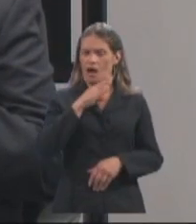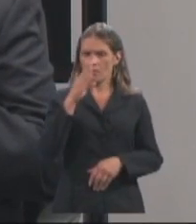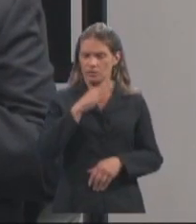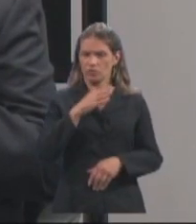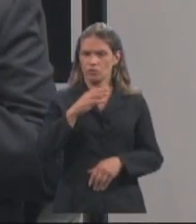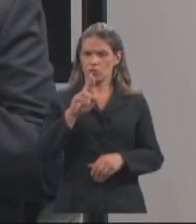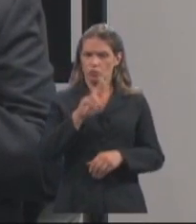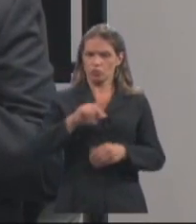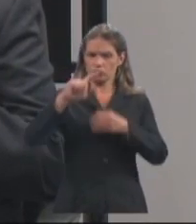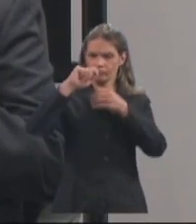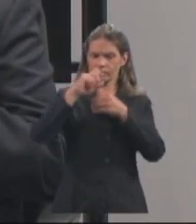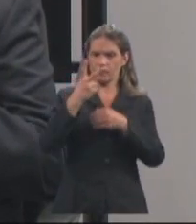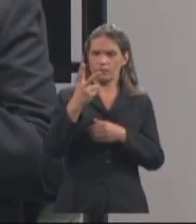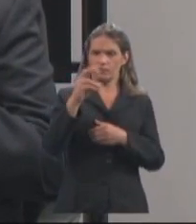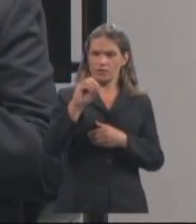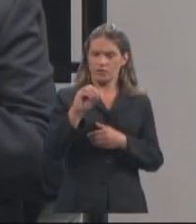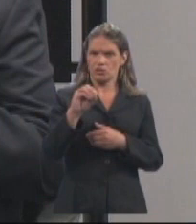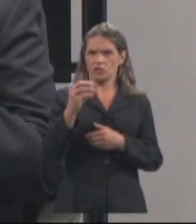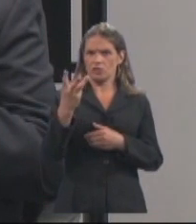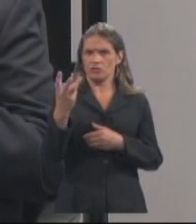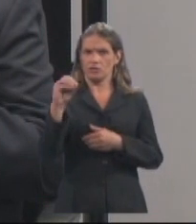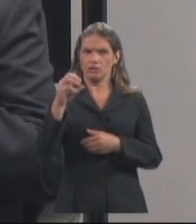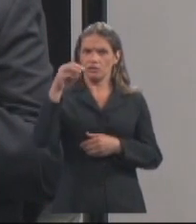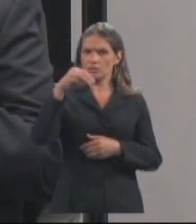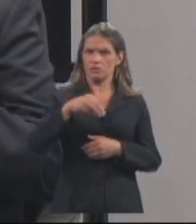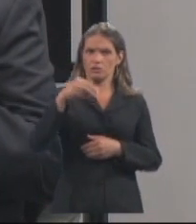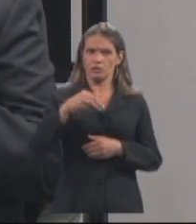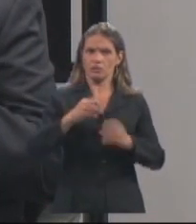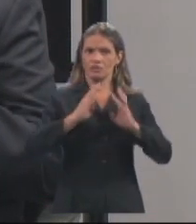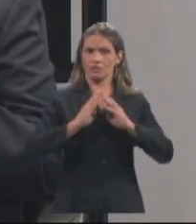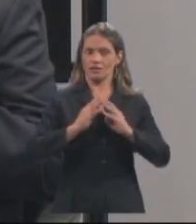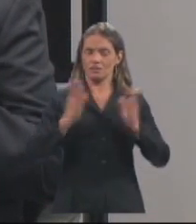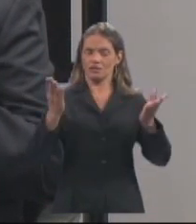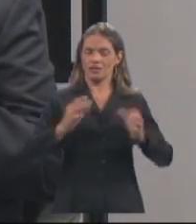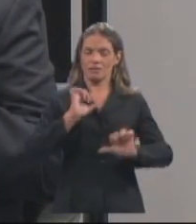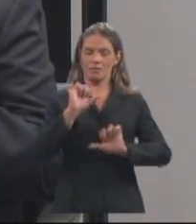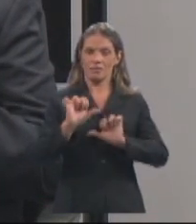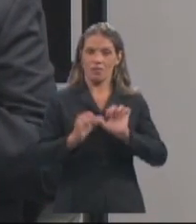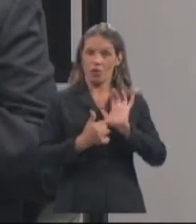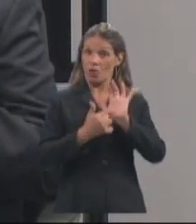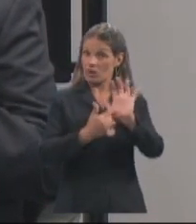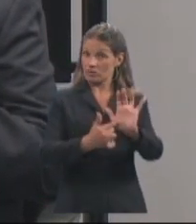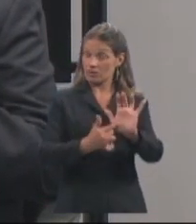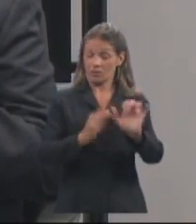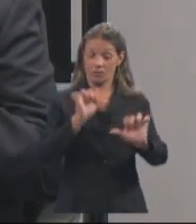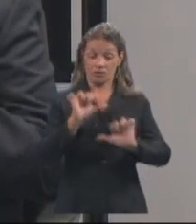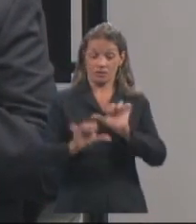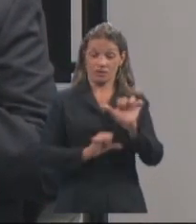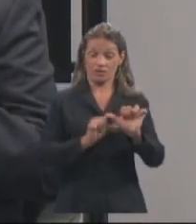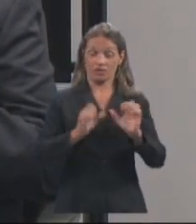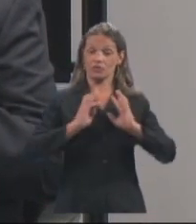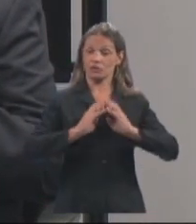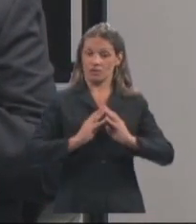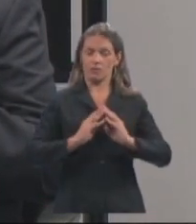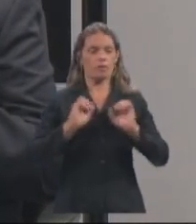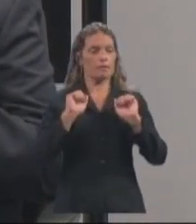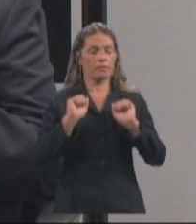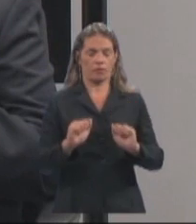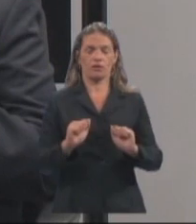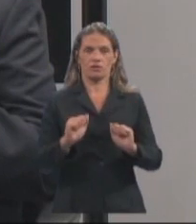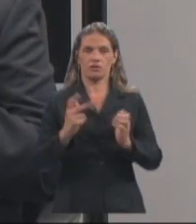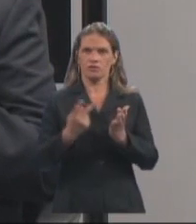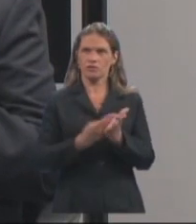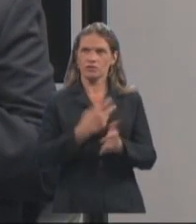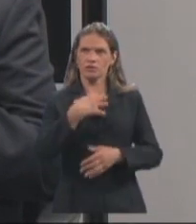começa o cérebro mostrar alteração a abstinência ela pode ocorrer os seus sinais e